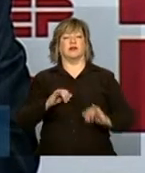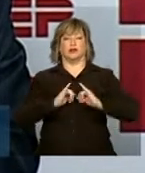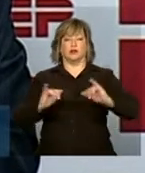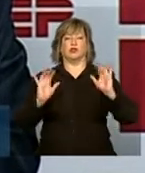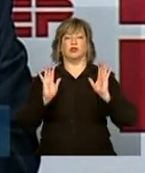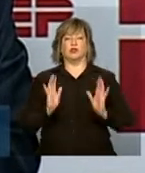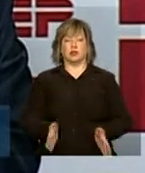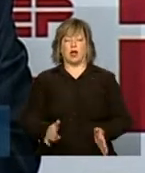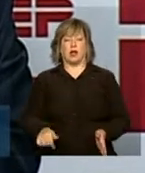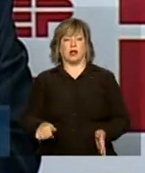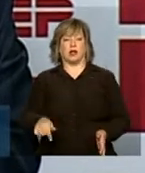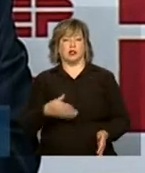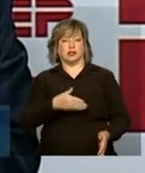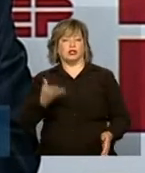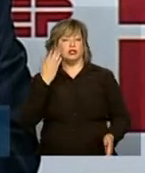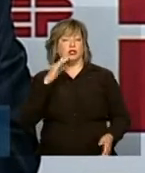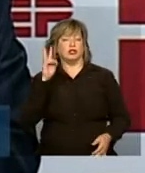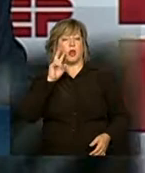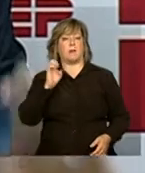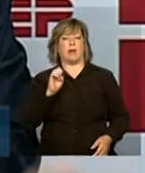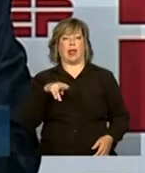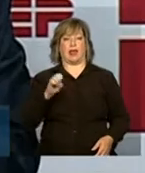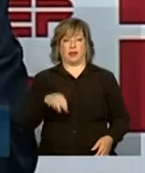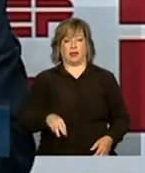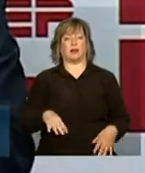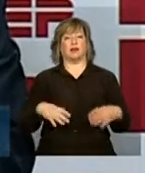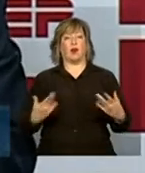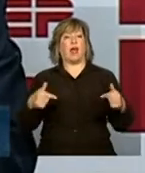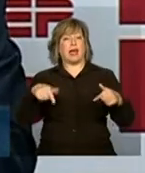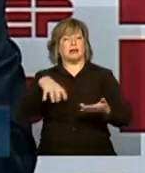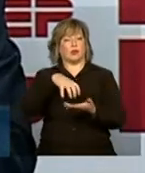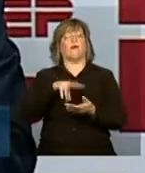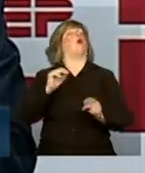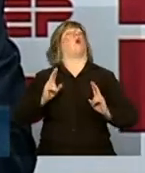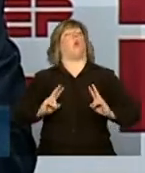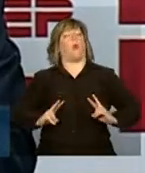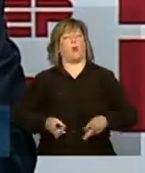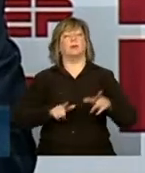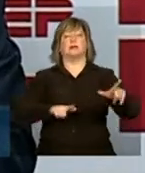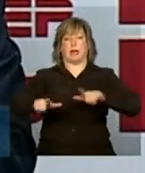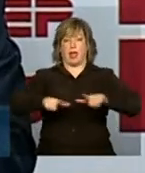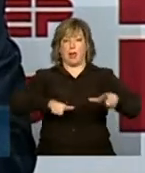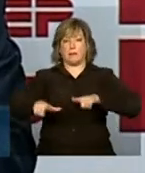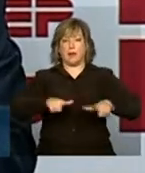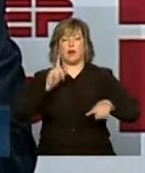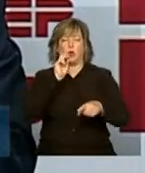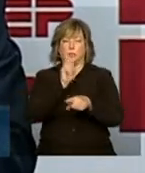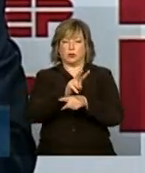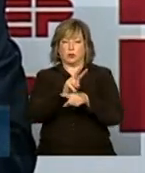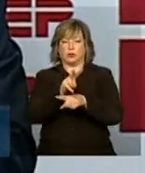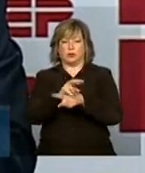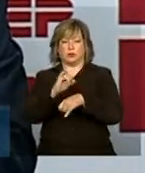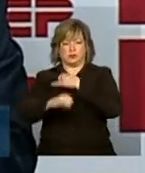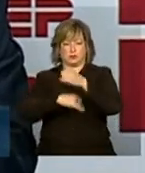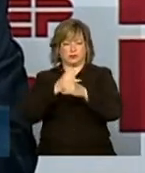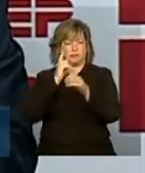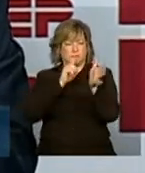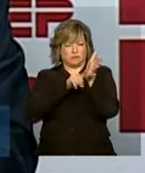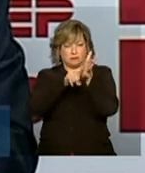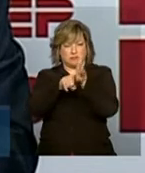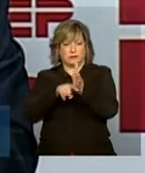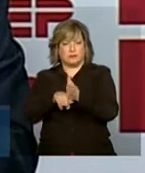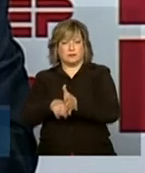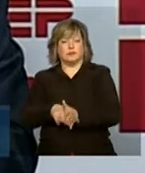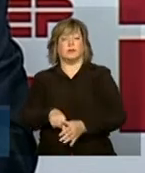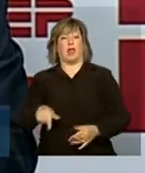mencionados ao longo desses dias em torno do Enem. Então, essa equipe ela continuará trabalhando, acompanhando. Hoje,